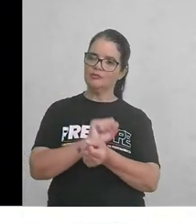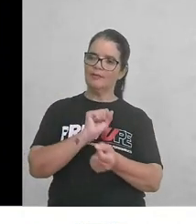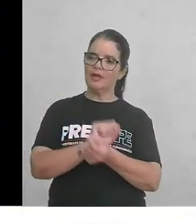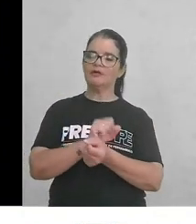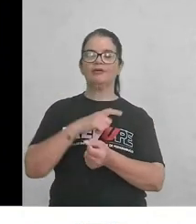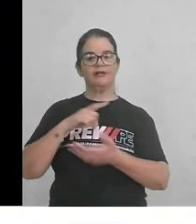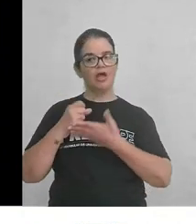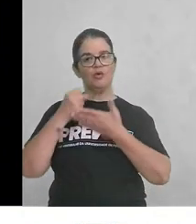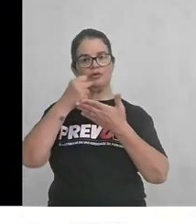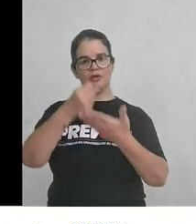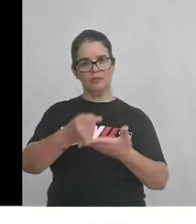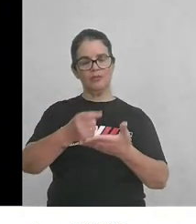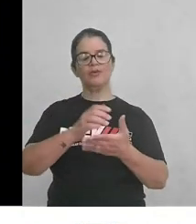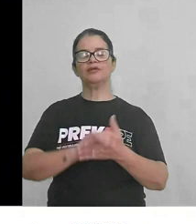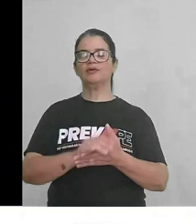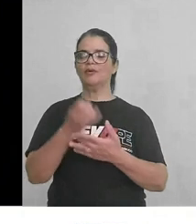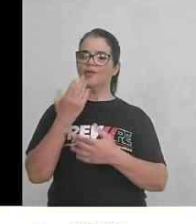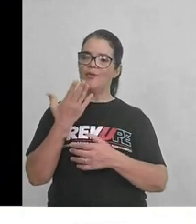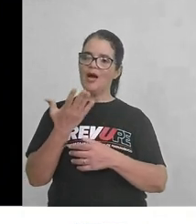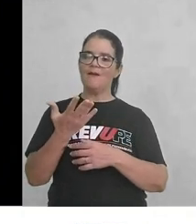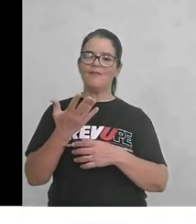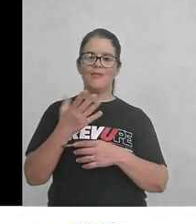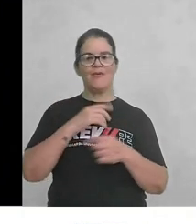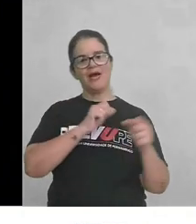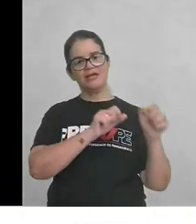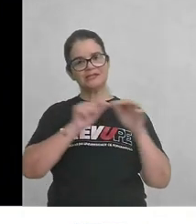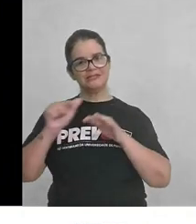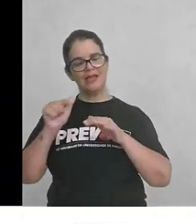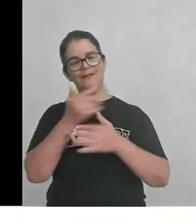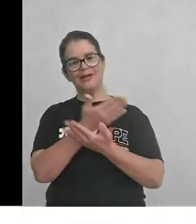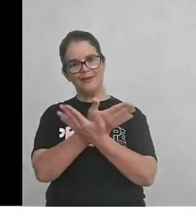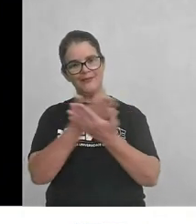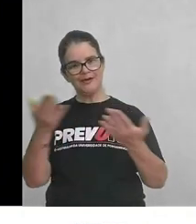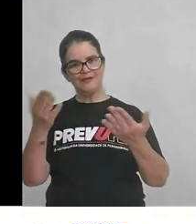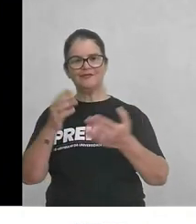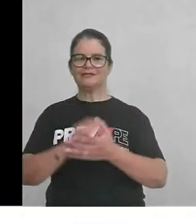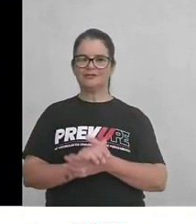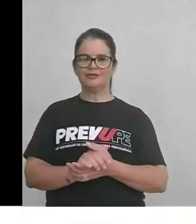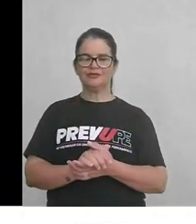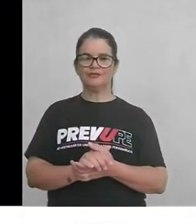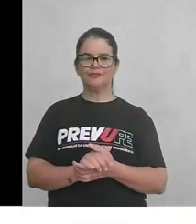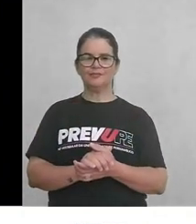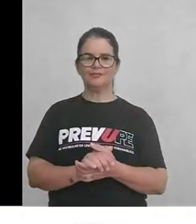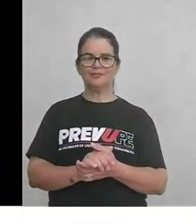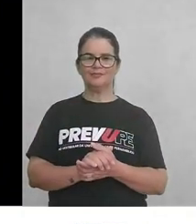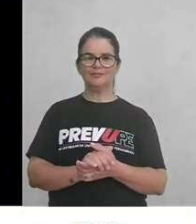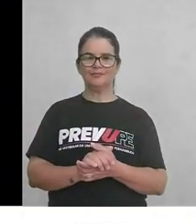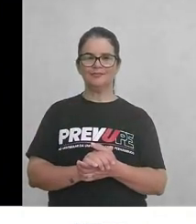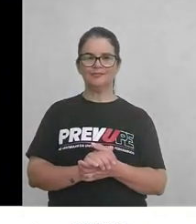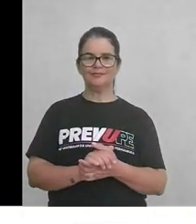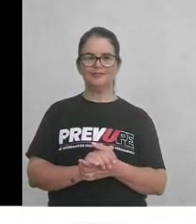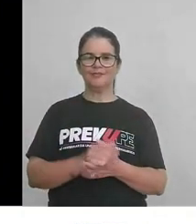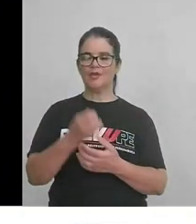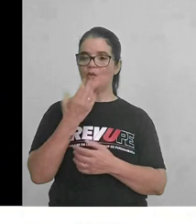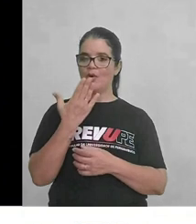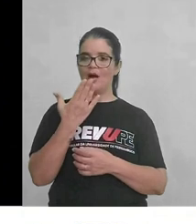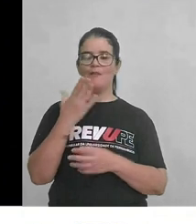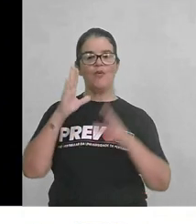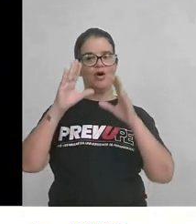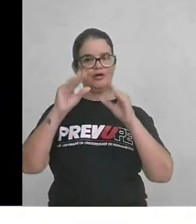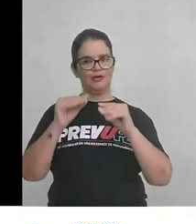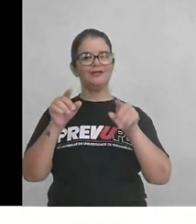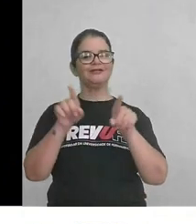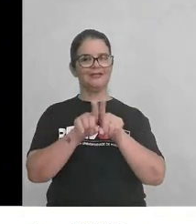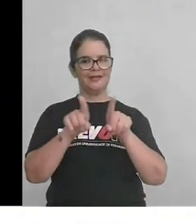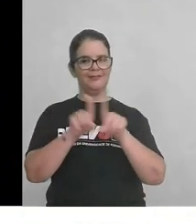vocês e uma boa noite também. E até a próxima. Muita sorte. Simbora,